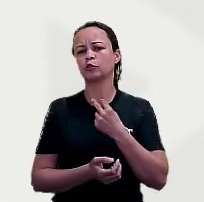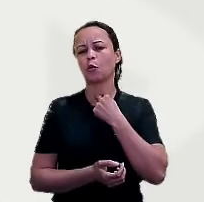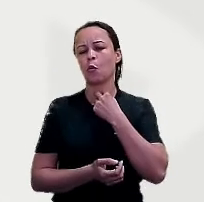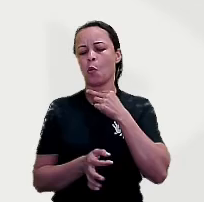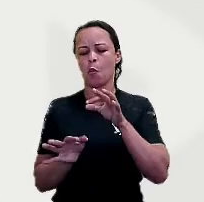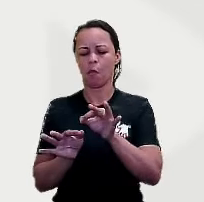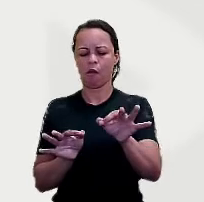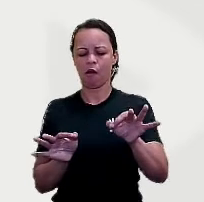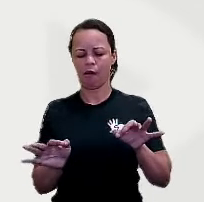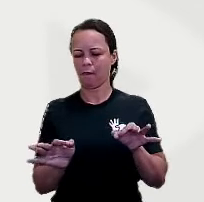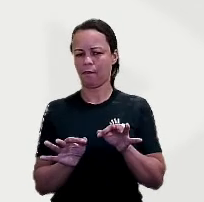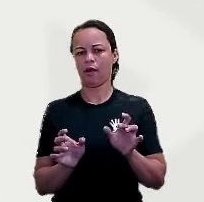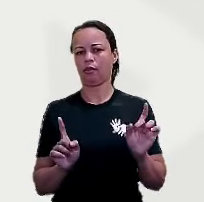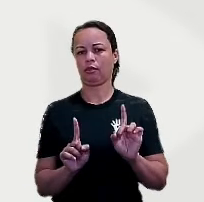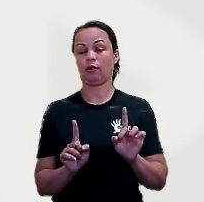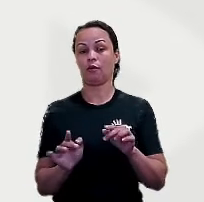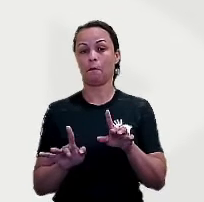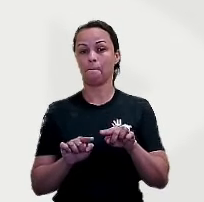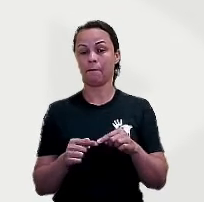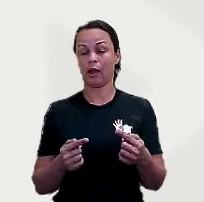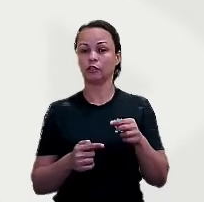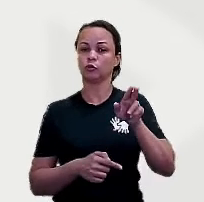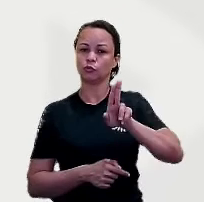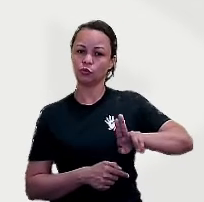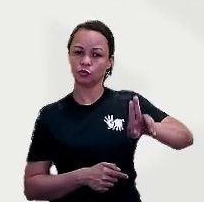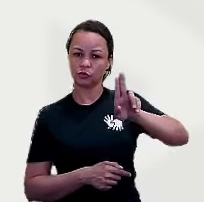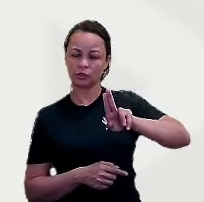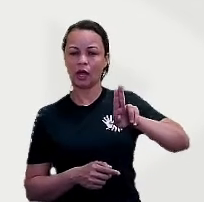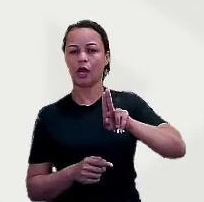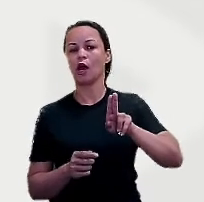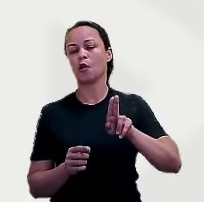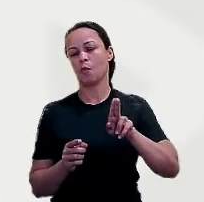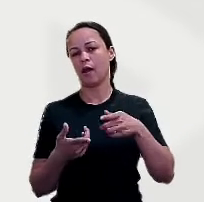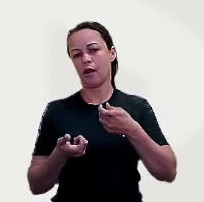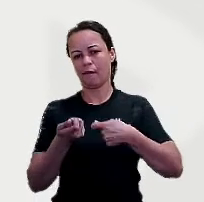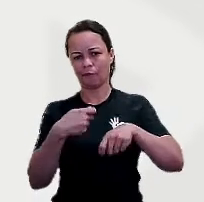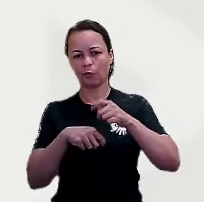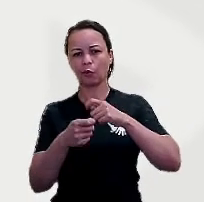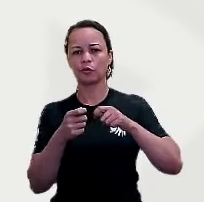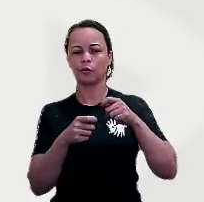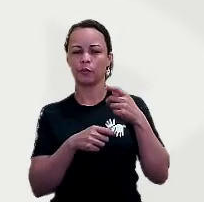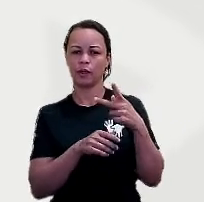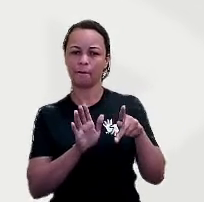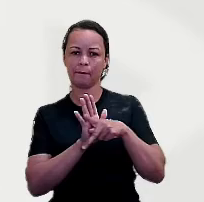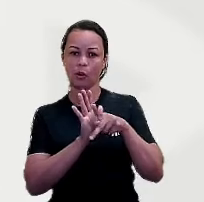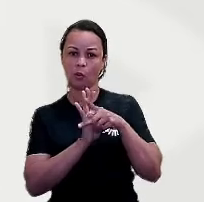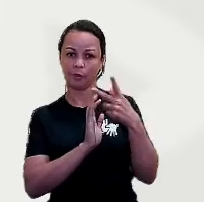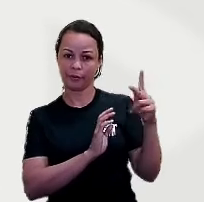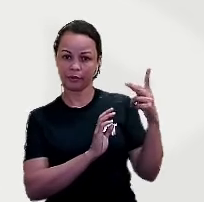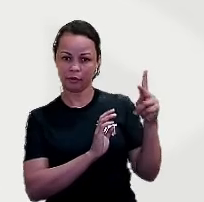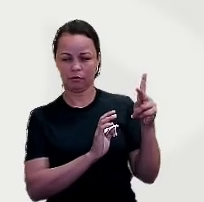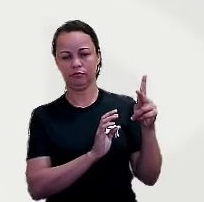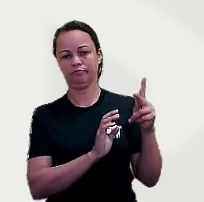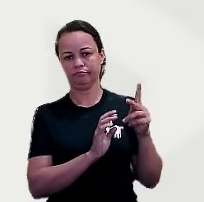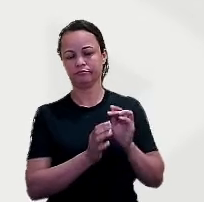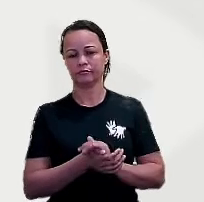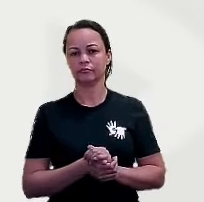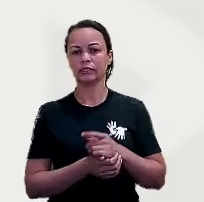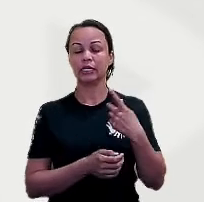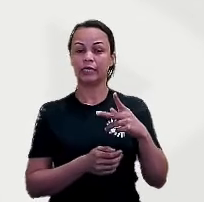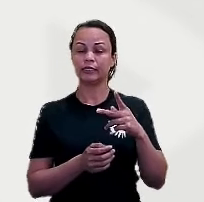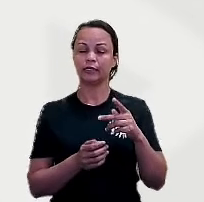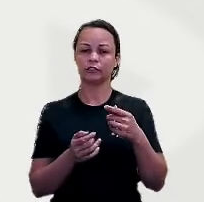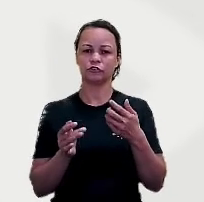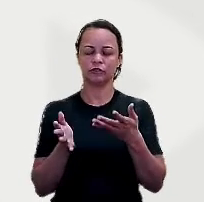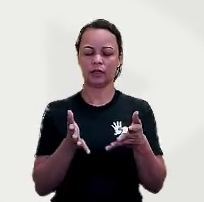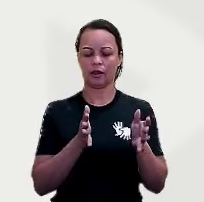o território, mas utilizá-lo para fins econômicos. E um desses fins, uma dessas